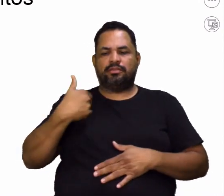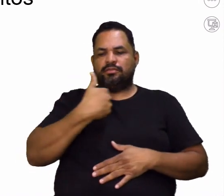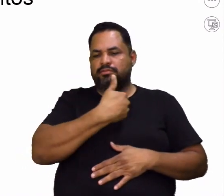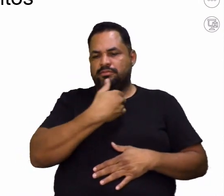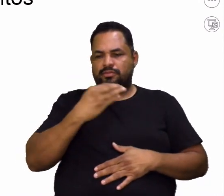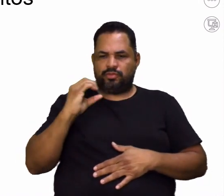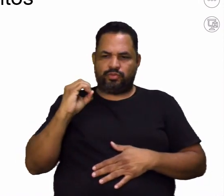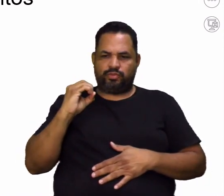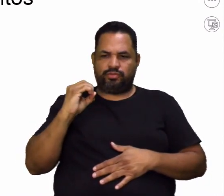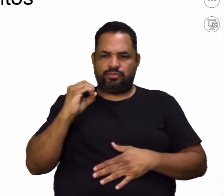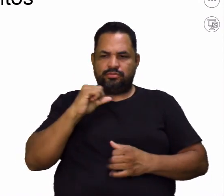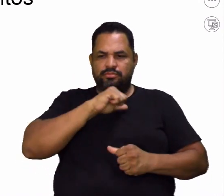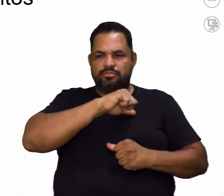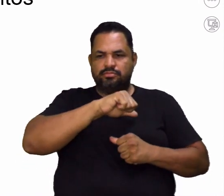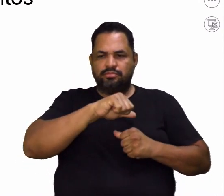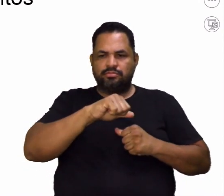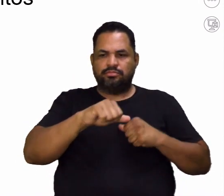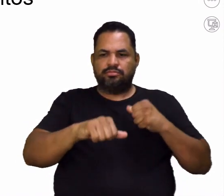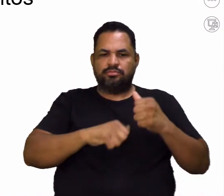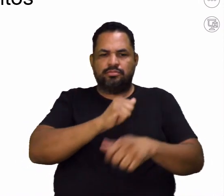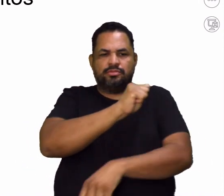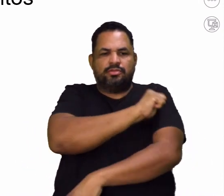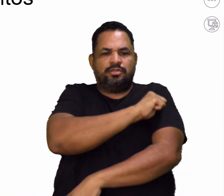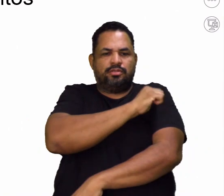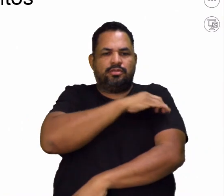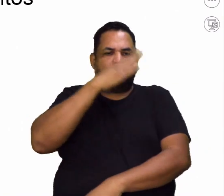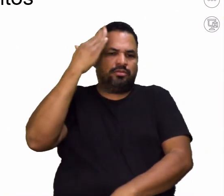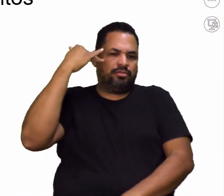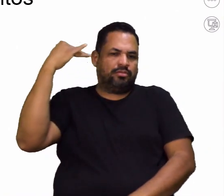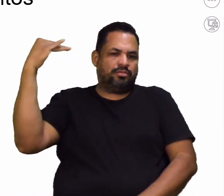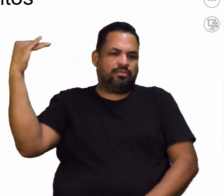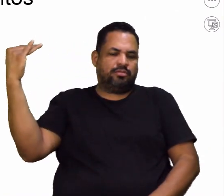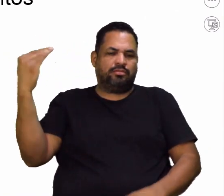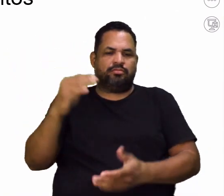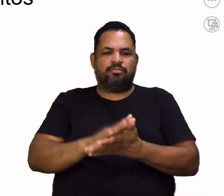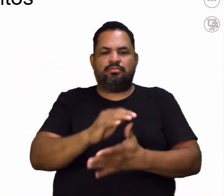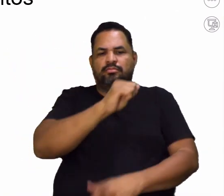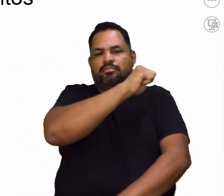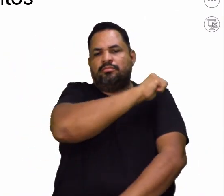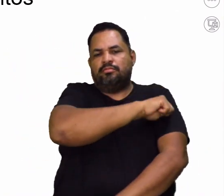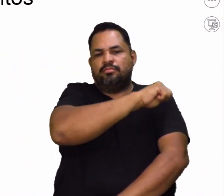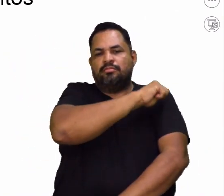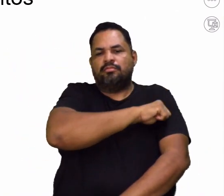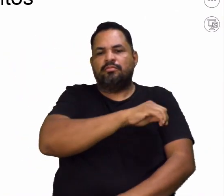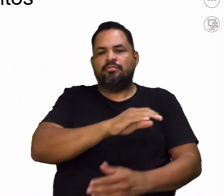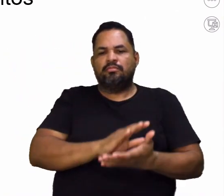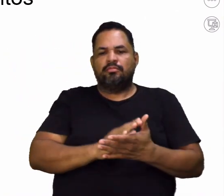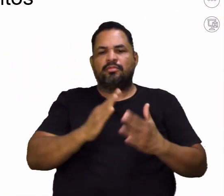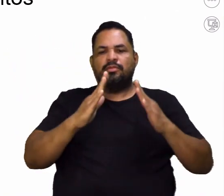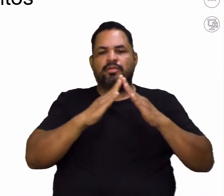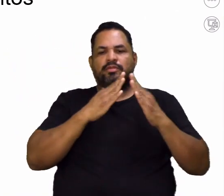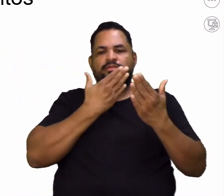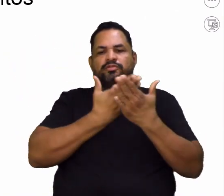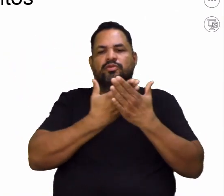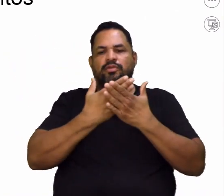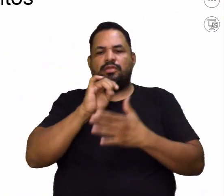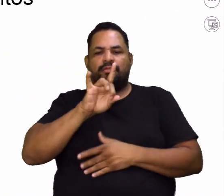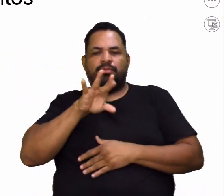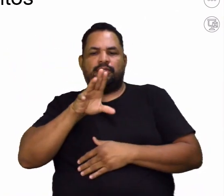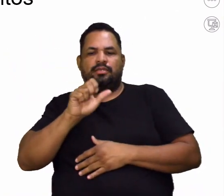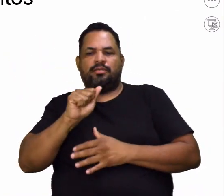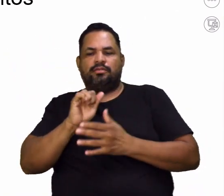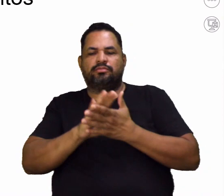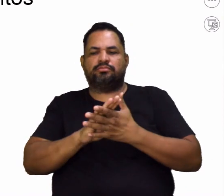anos tornou-se aluno de um famoso internato carioca o colégio Abílio